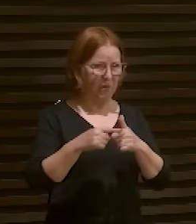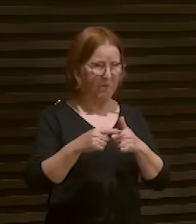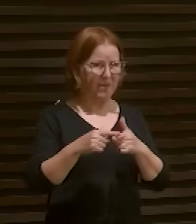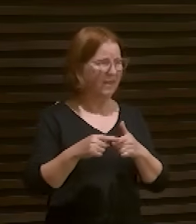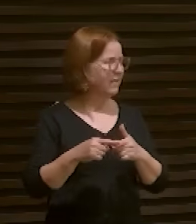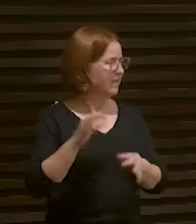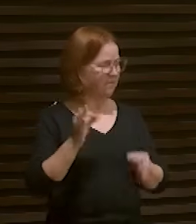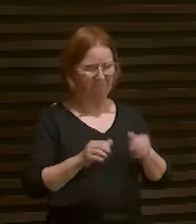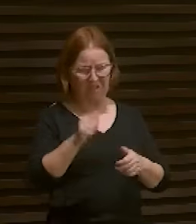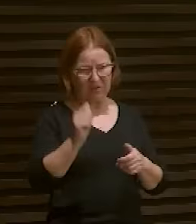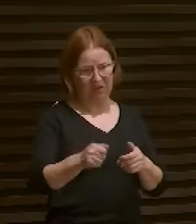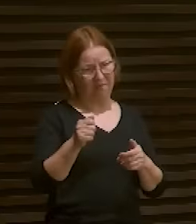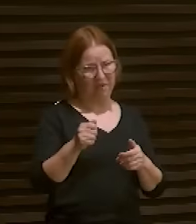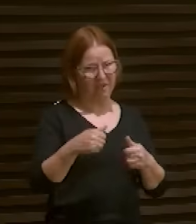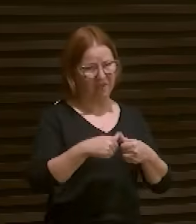vergonha, rapaz.